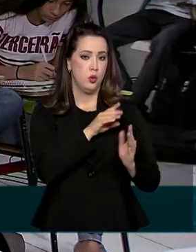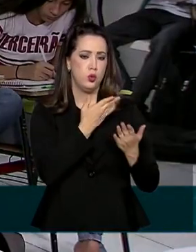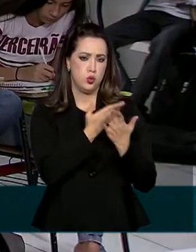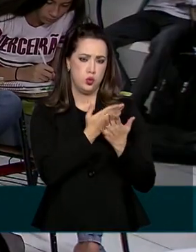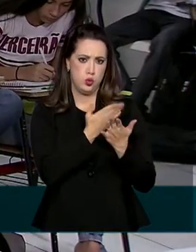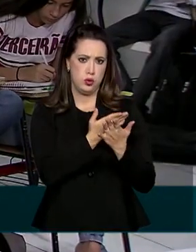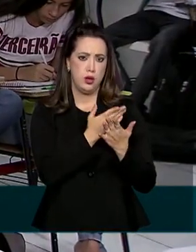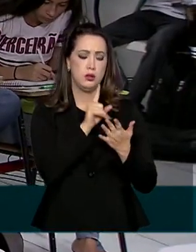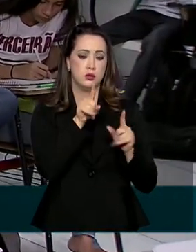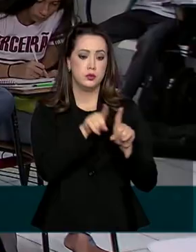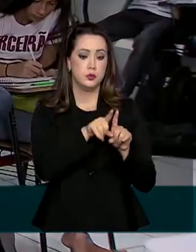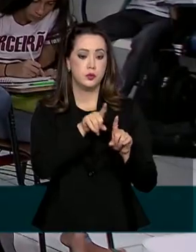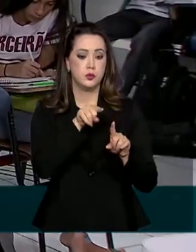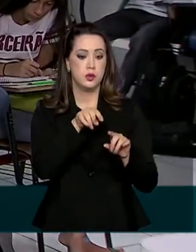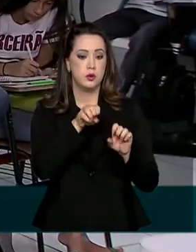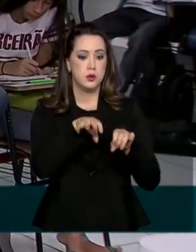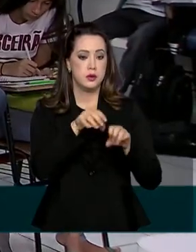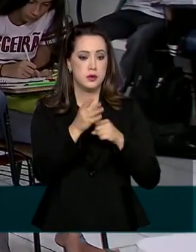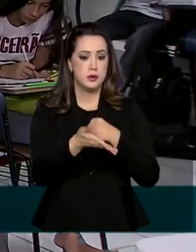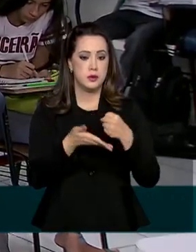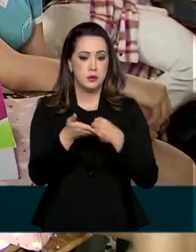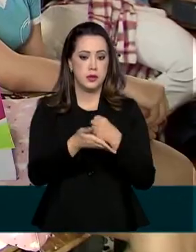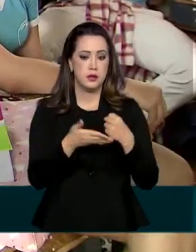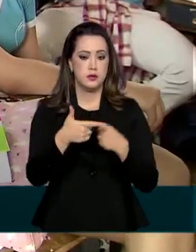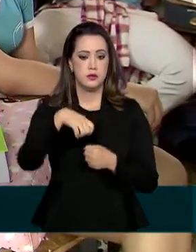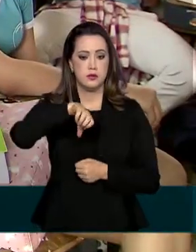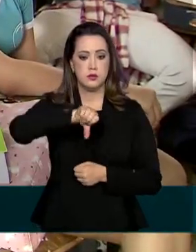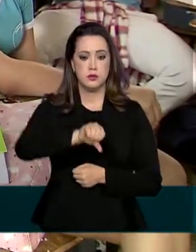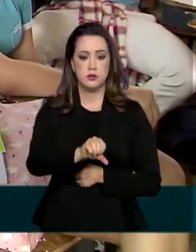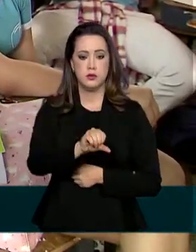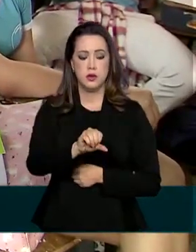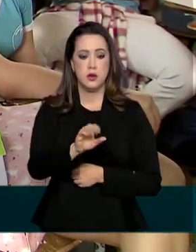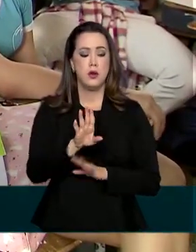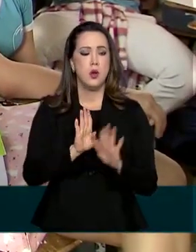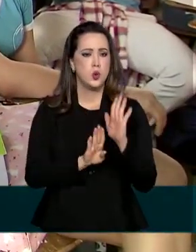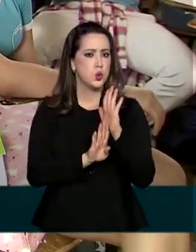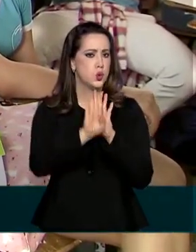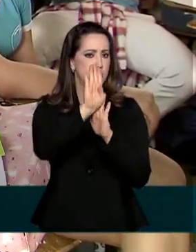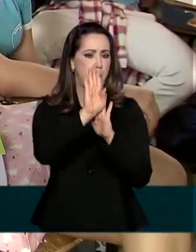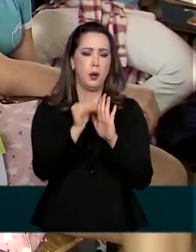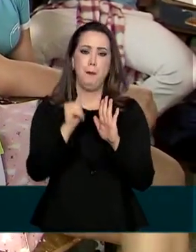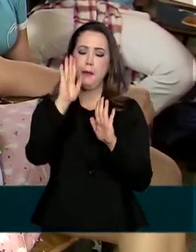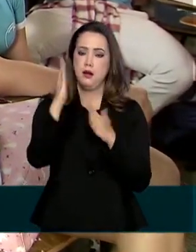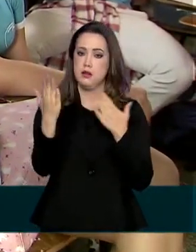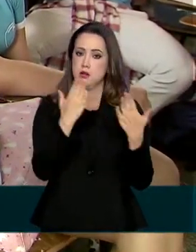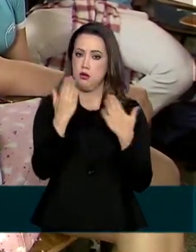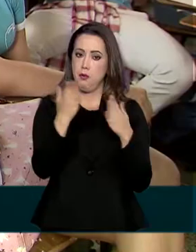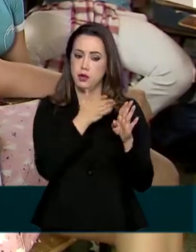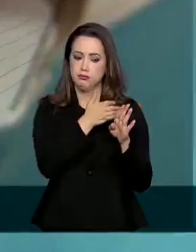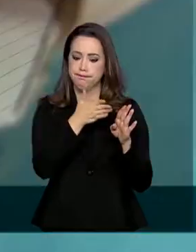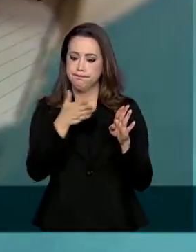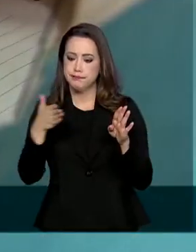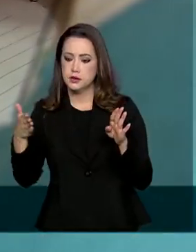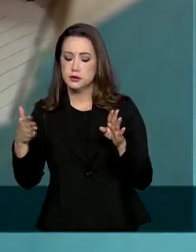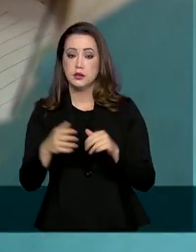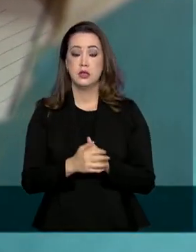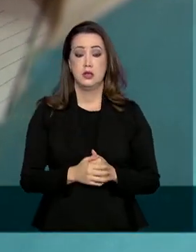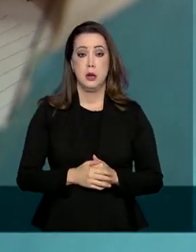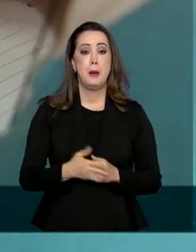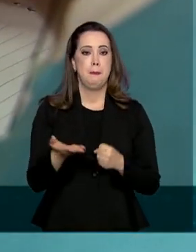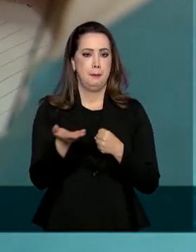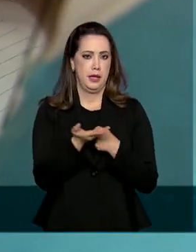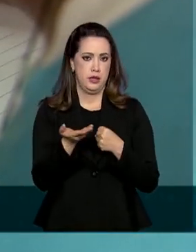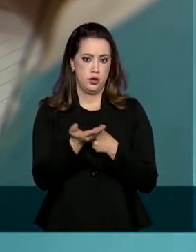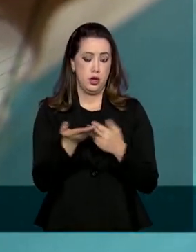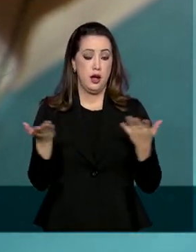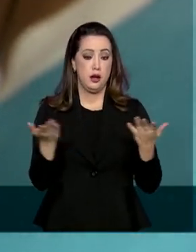avaliação da educação básica de 2019 foi o que subiu mais entre as etapas de ensino. A média